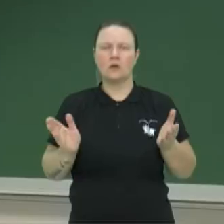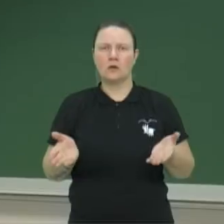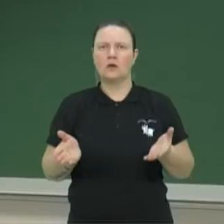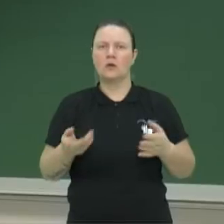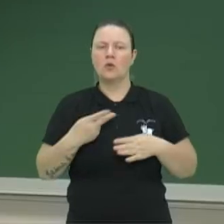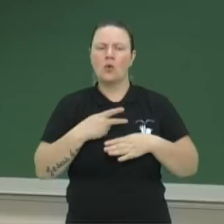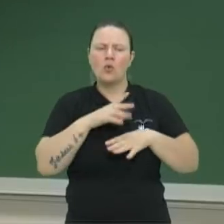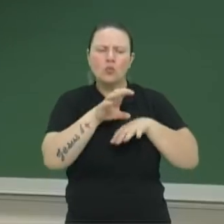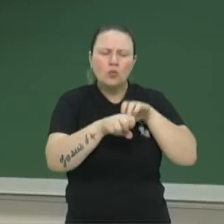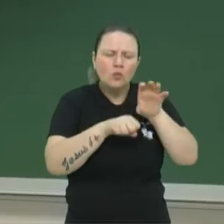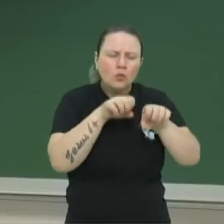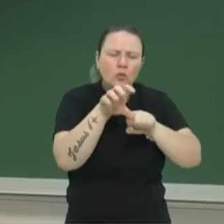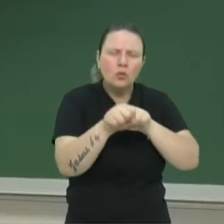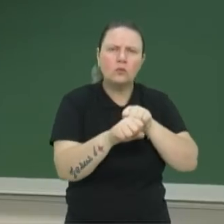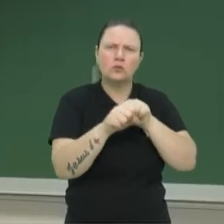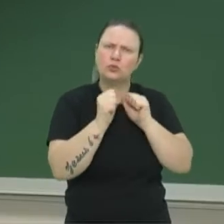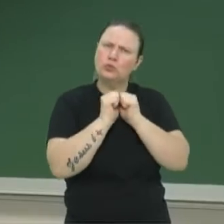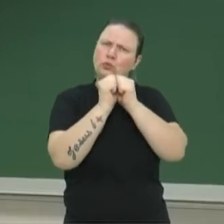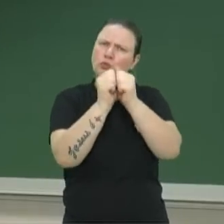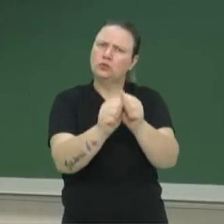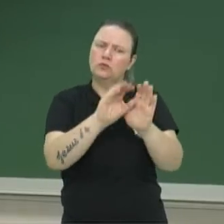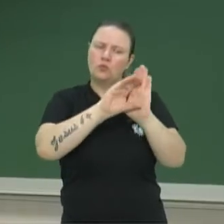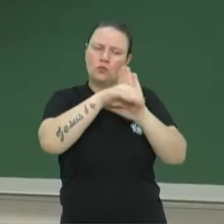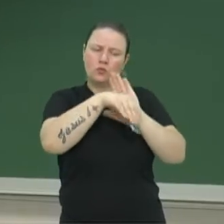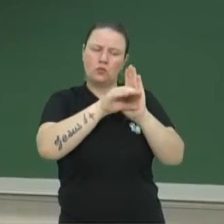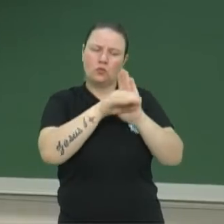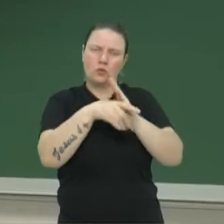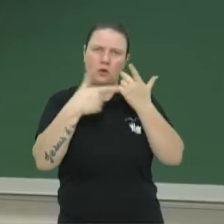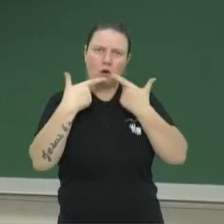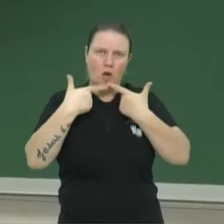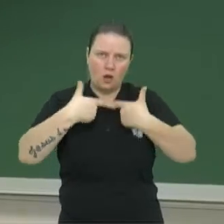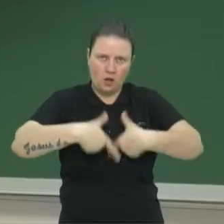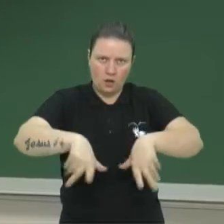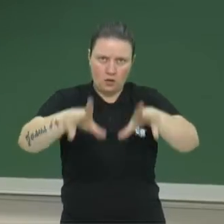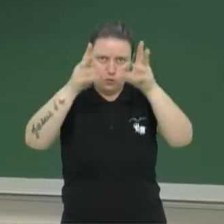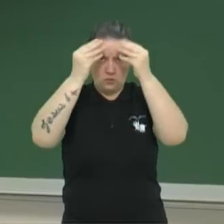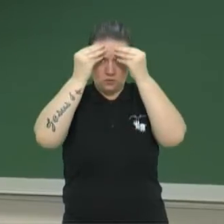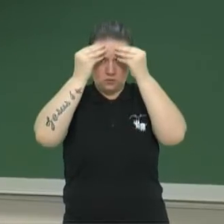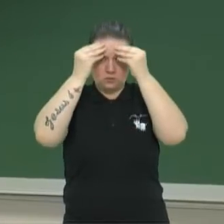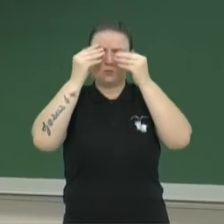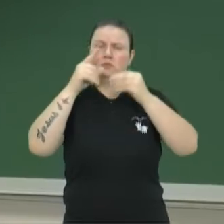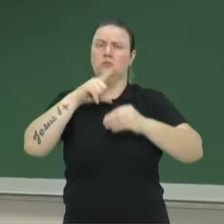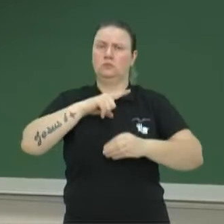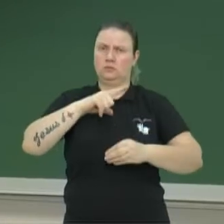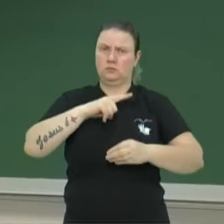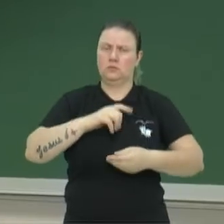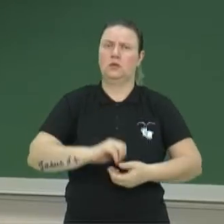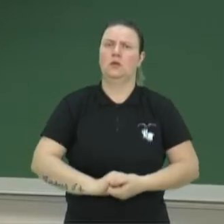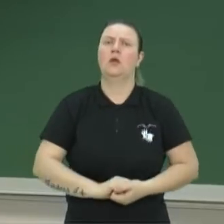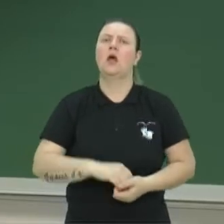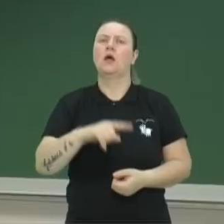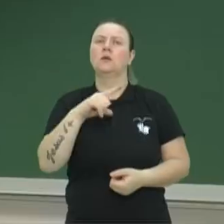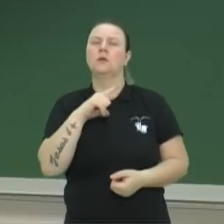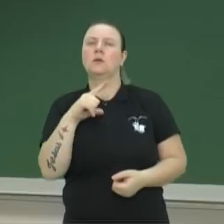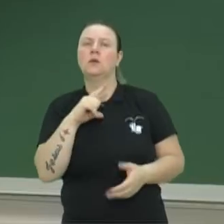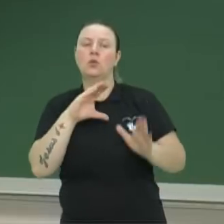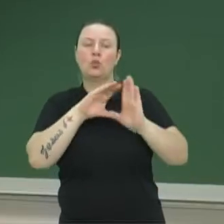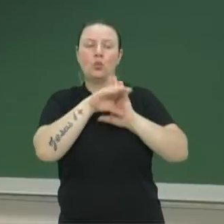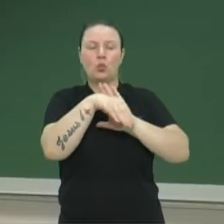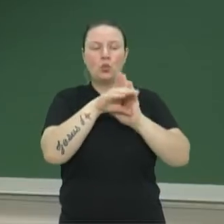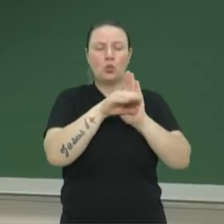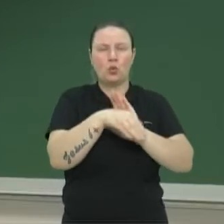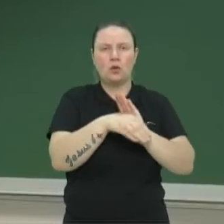vamos explorar juntos alguns conceitos da nossa linguagem, né? Então, nós temos aqui alguns conceitos, né? Lá